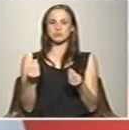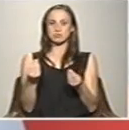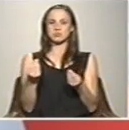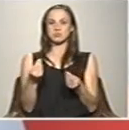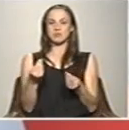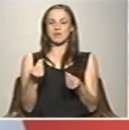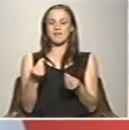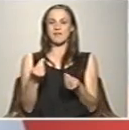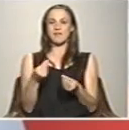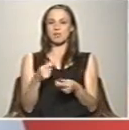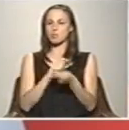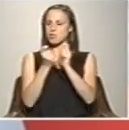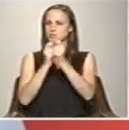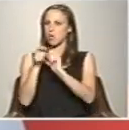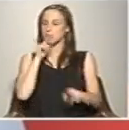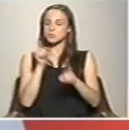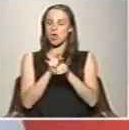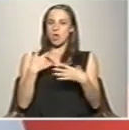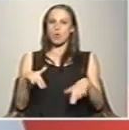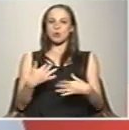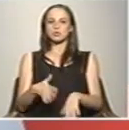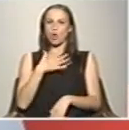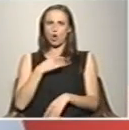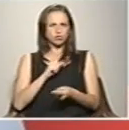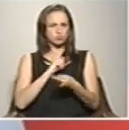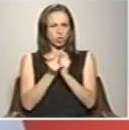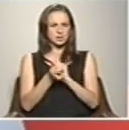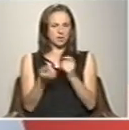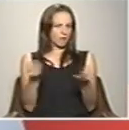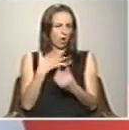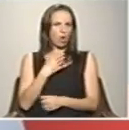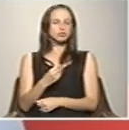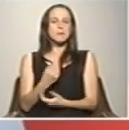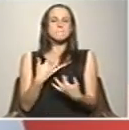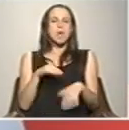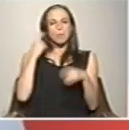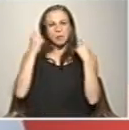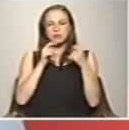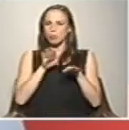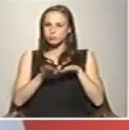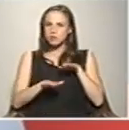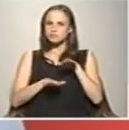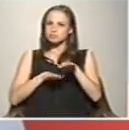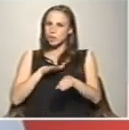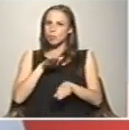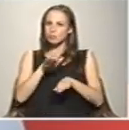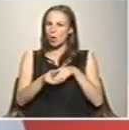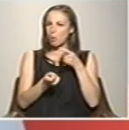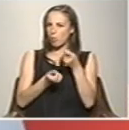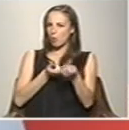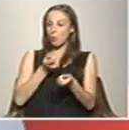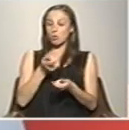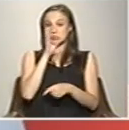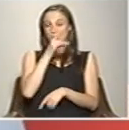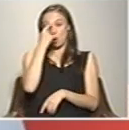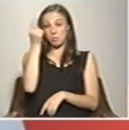tempo? Sim, eu penso... Assim, eu gosto de mudanças, não é? Mas penso que temos que ir passo a passo. Porque eu há um ano, se formos